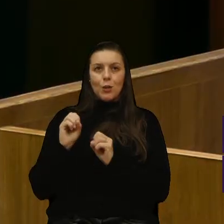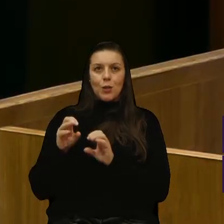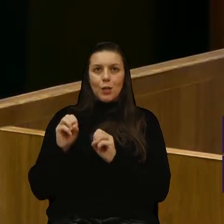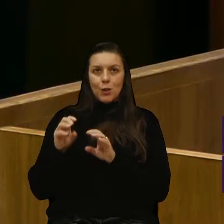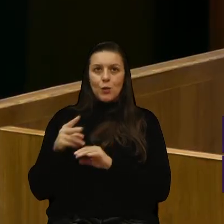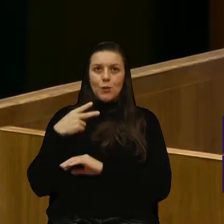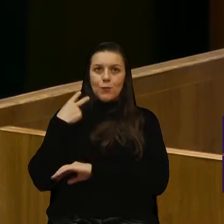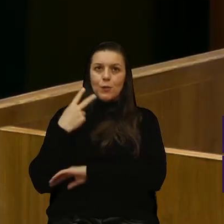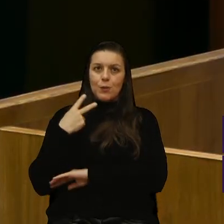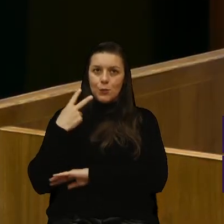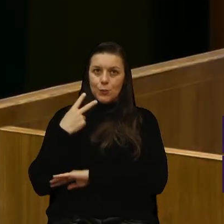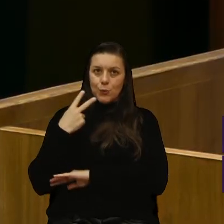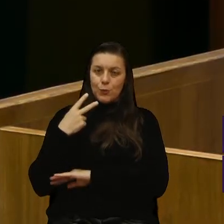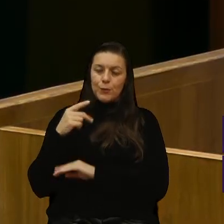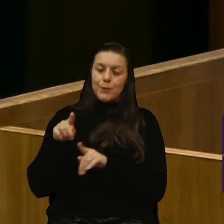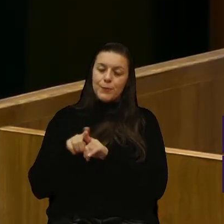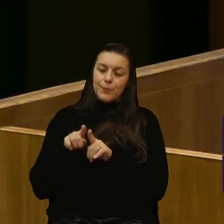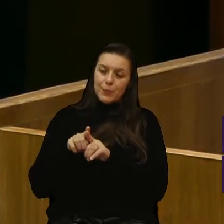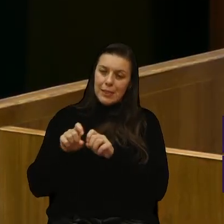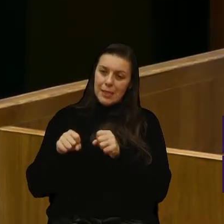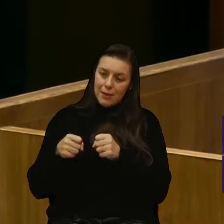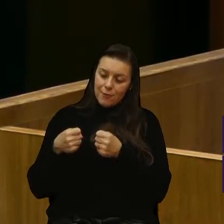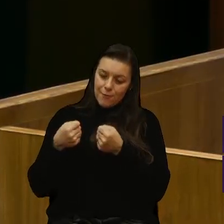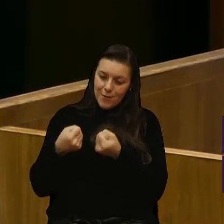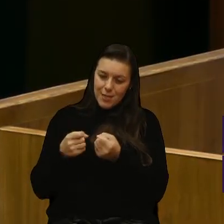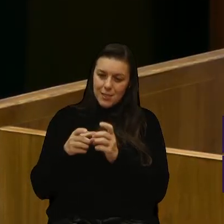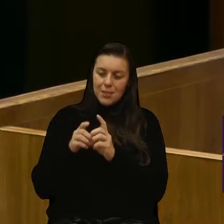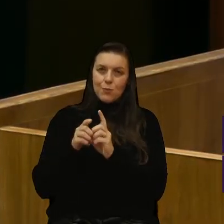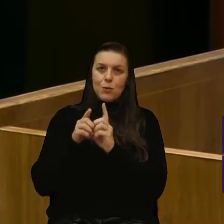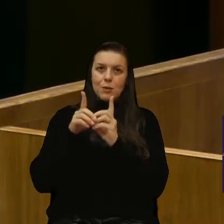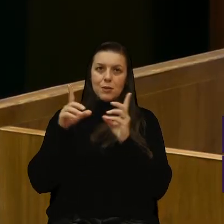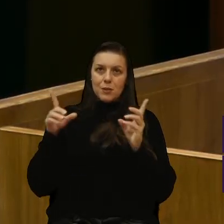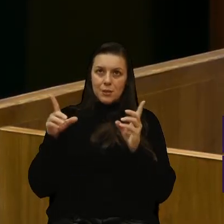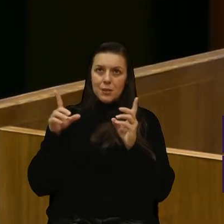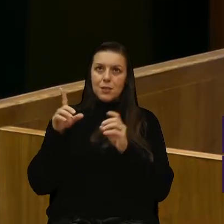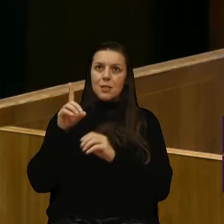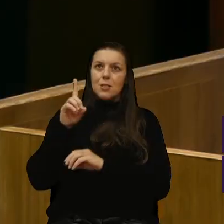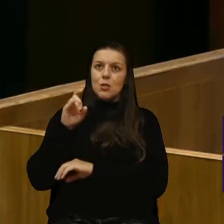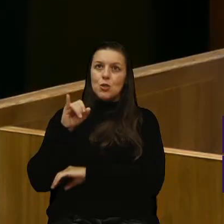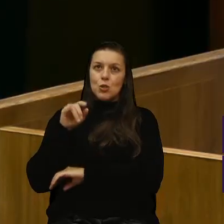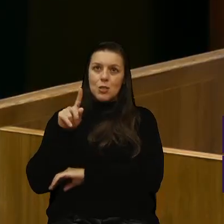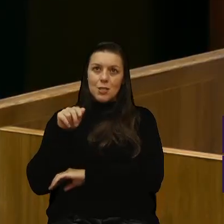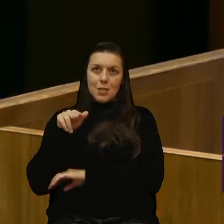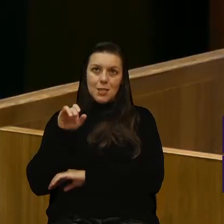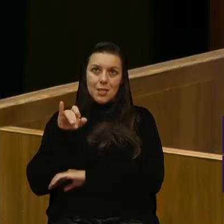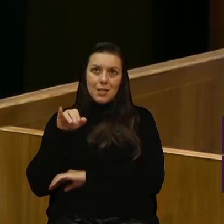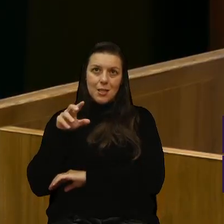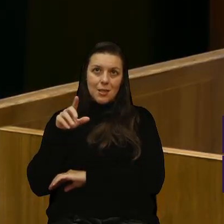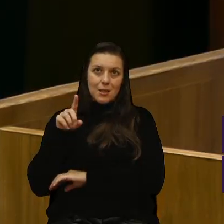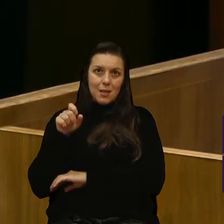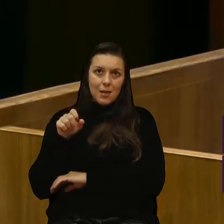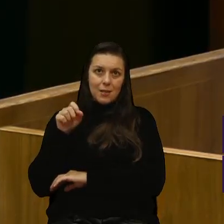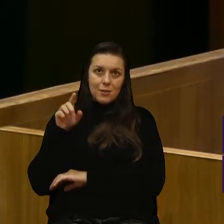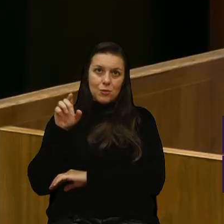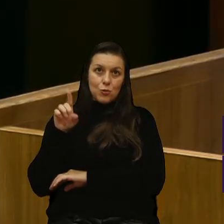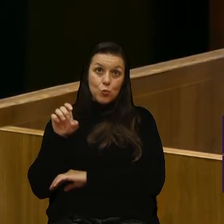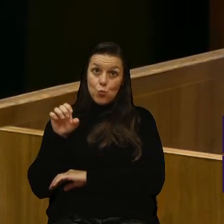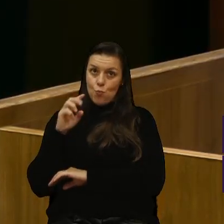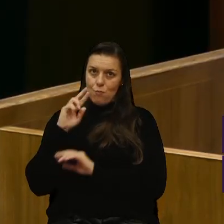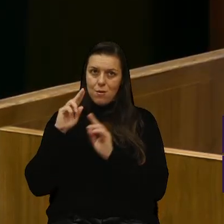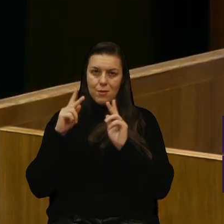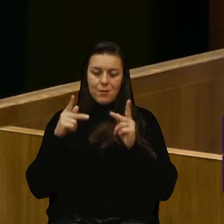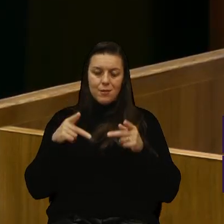vereador, que faz da defesa da democracia, da dignidade humana, o sentido da sua vida, é